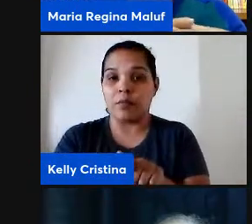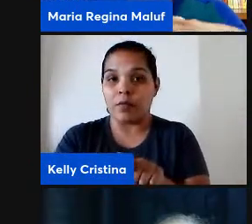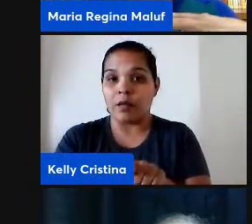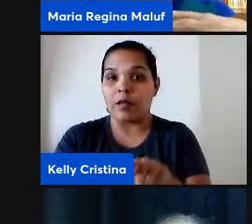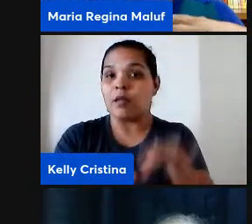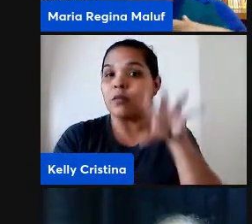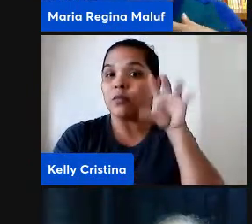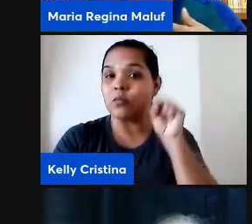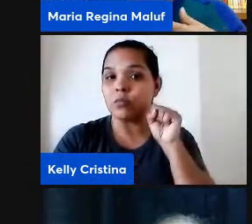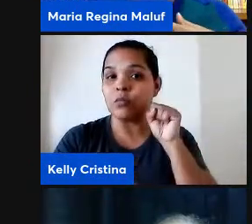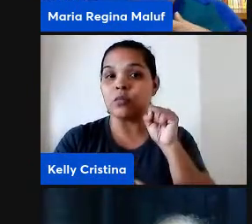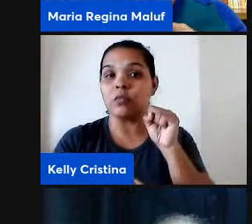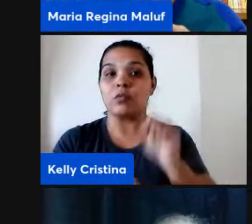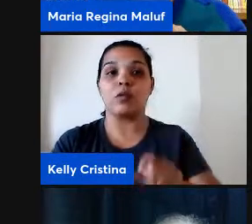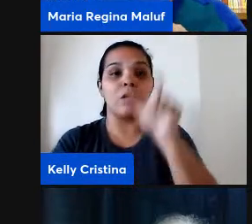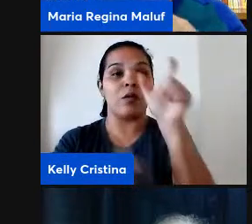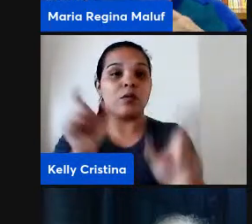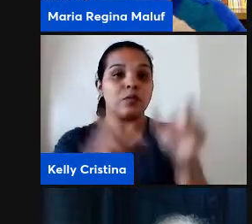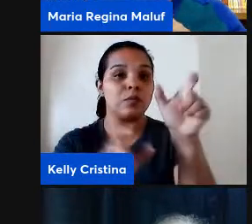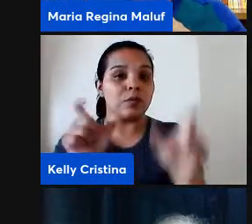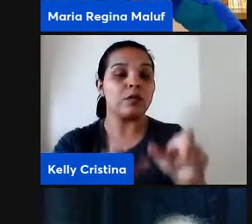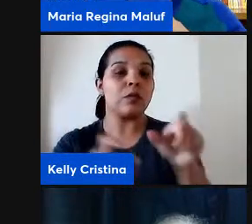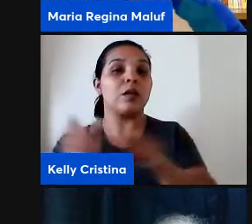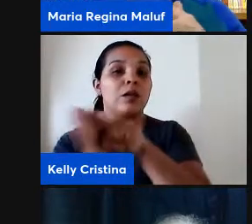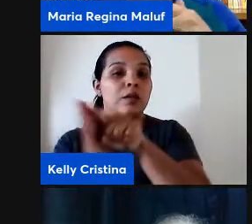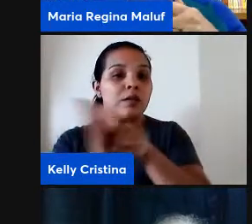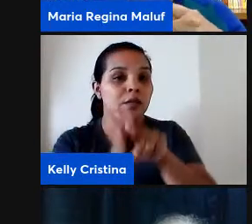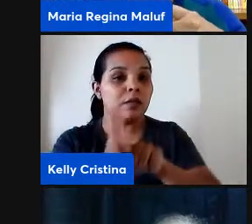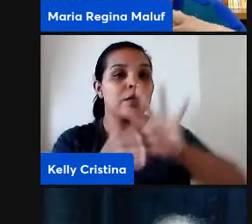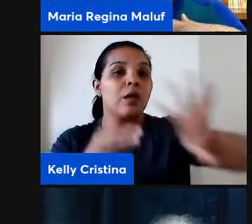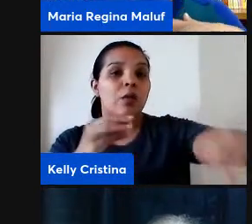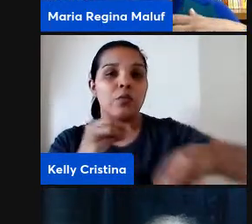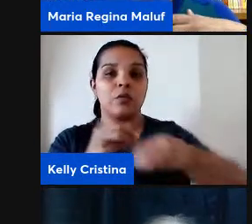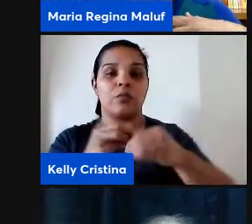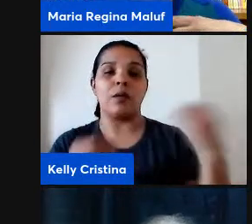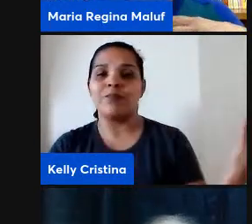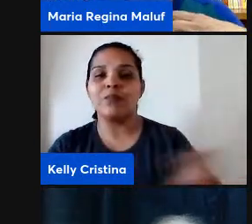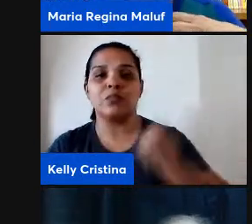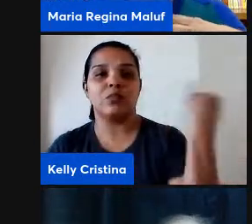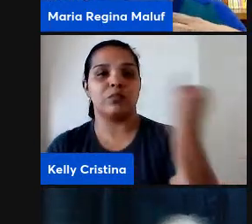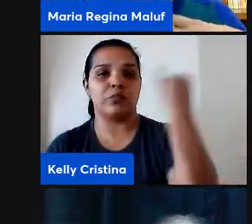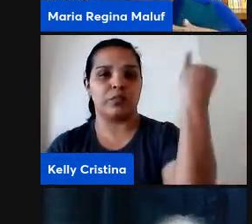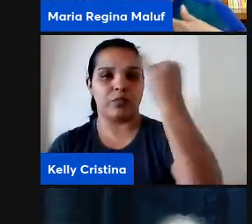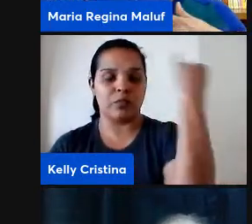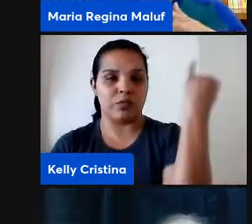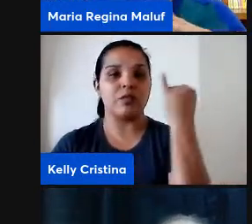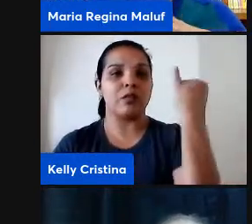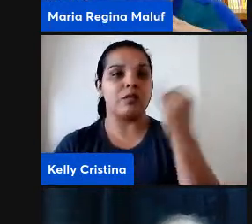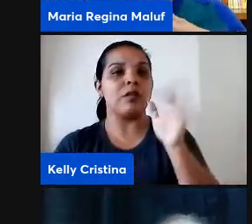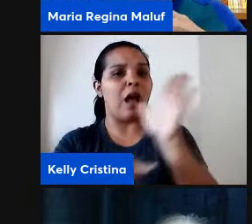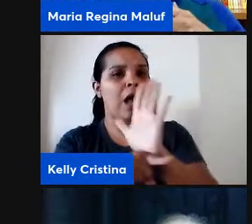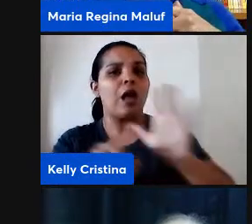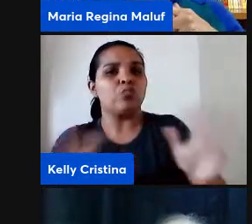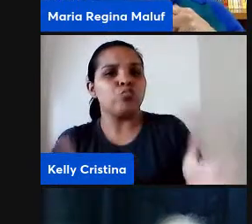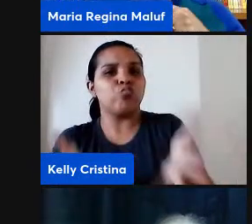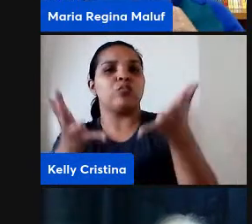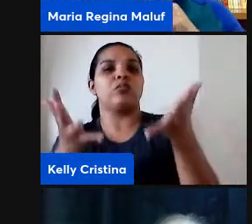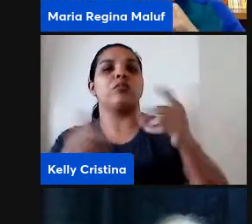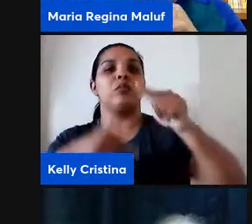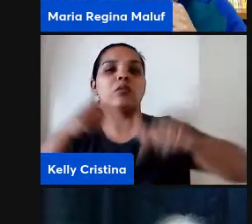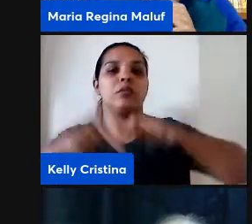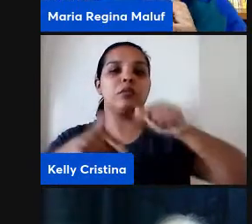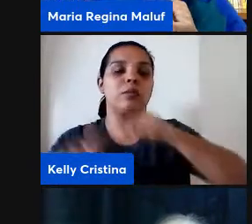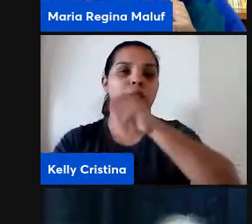especialistas, todos os especialistas que contribuem, isso é muito importante, isso enriquece muito o trabalho dos